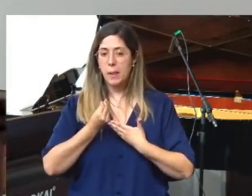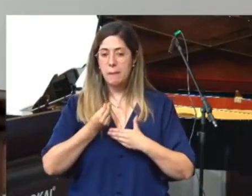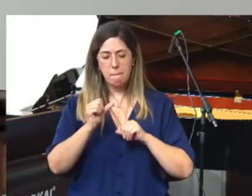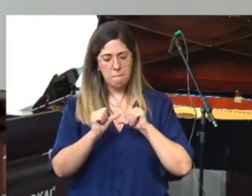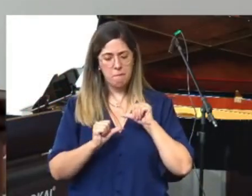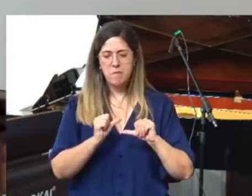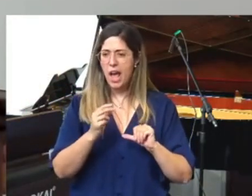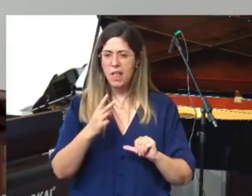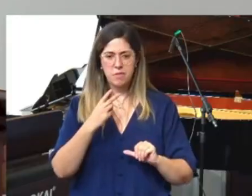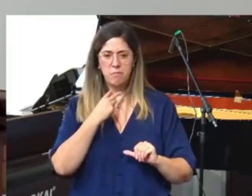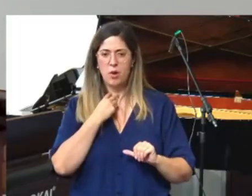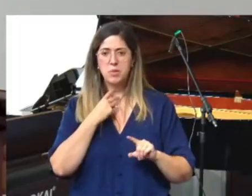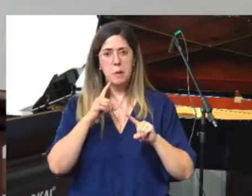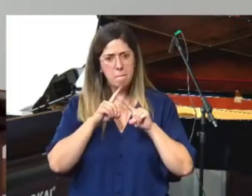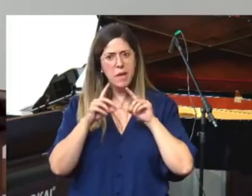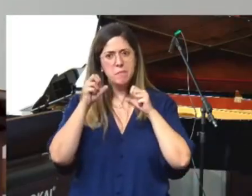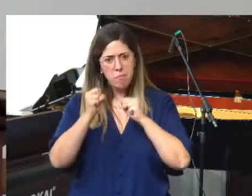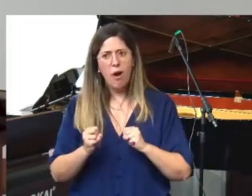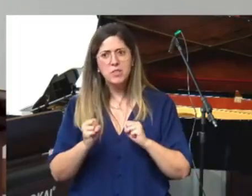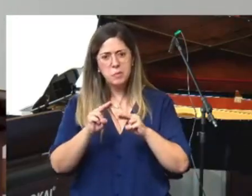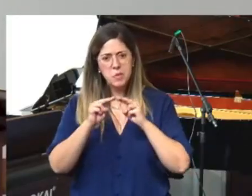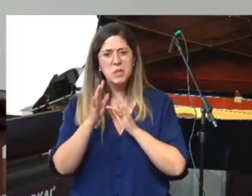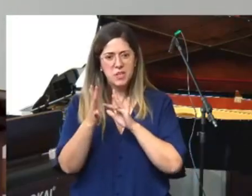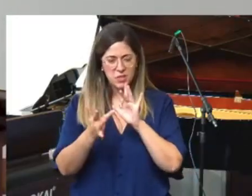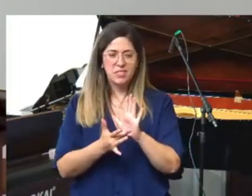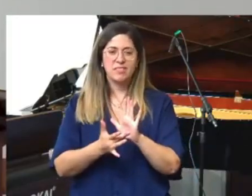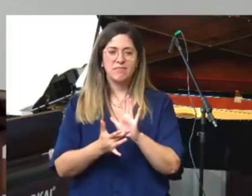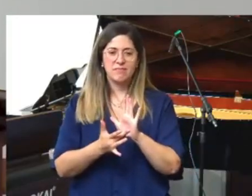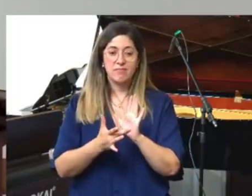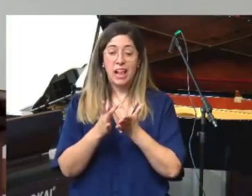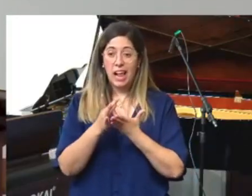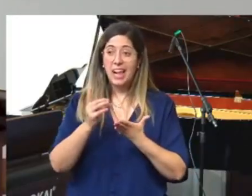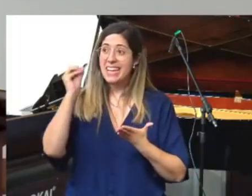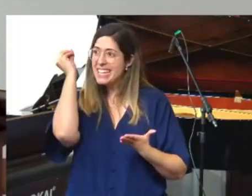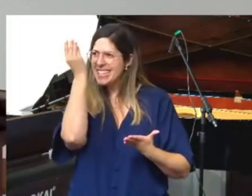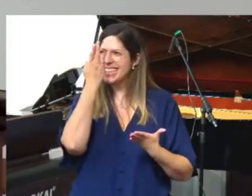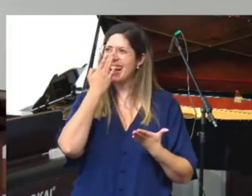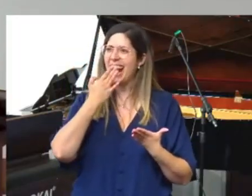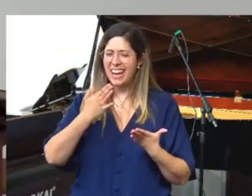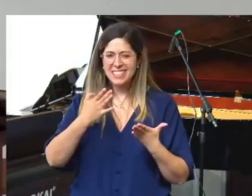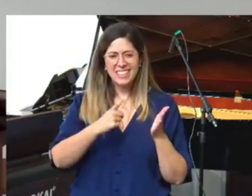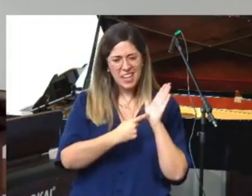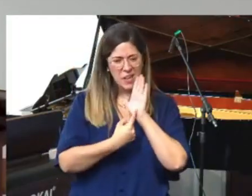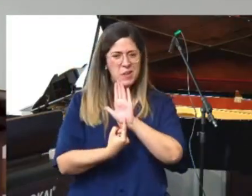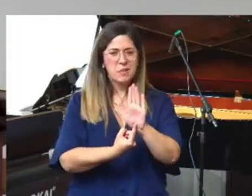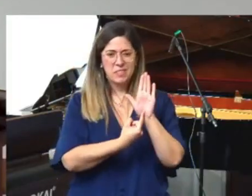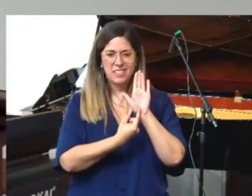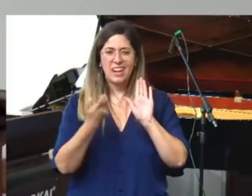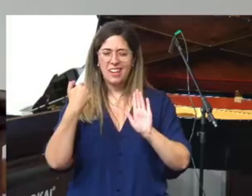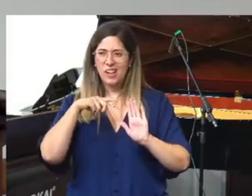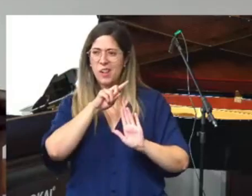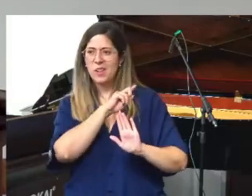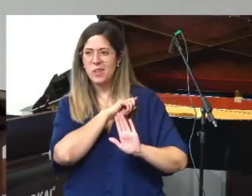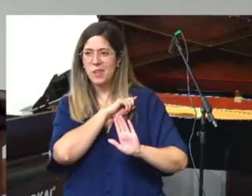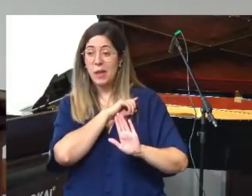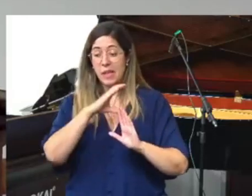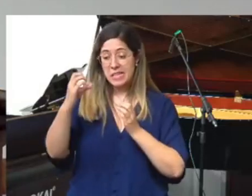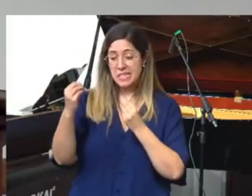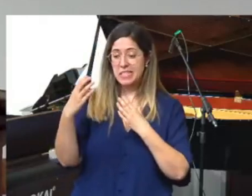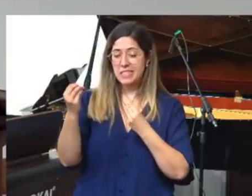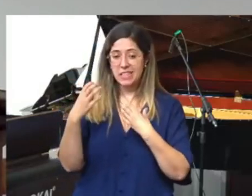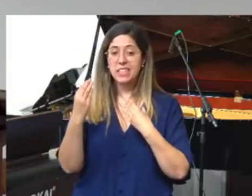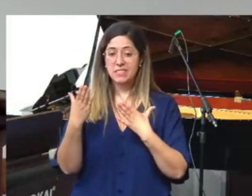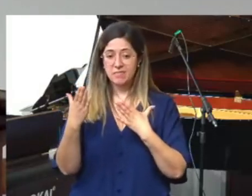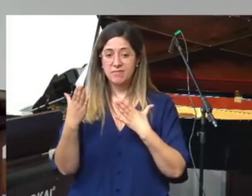De que não há esperança para a mudança. O que a Escritura diz é que a graça que foi manifesta, ela nos